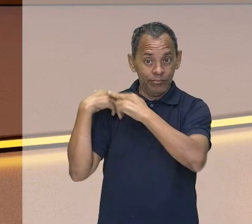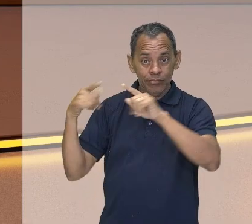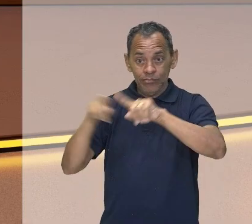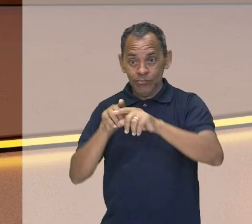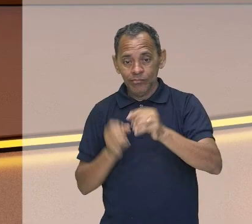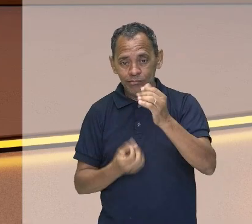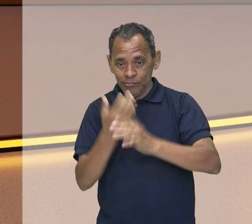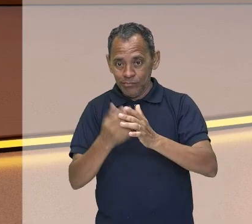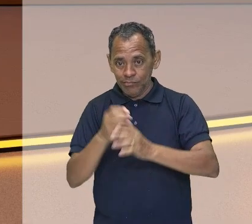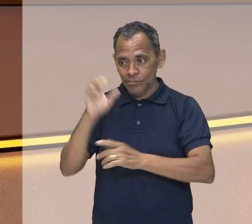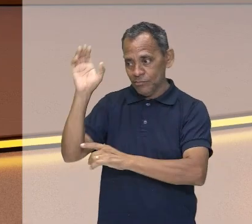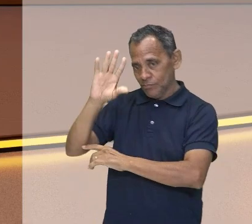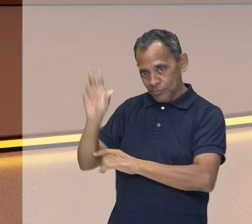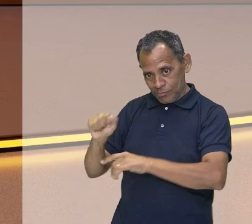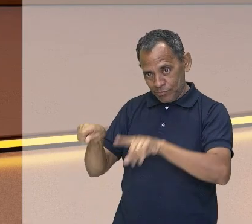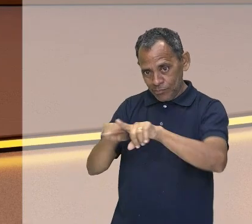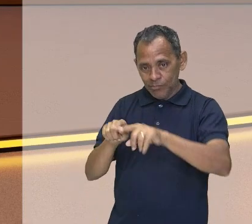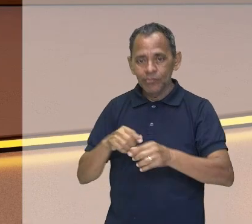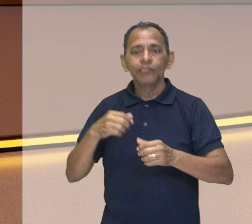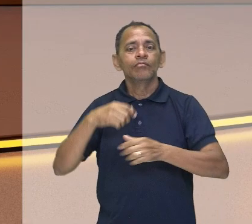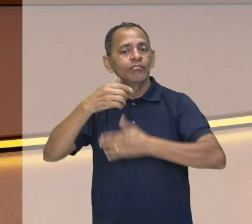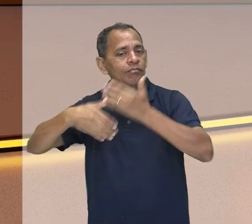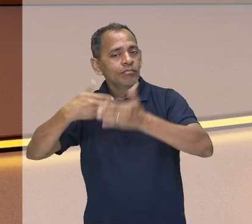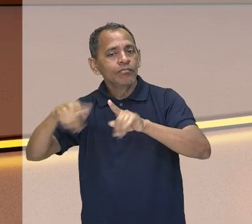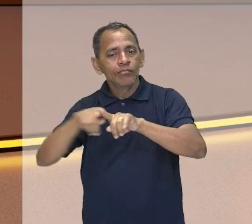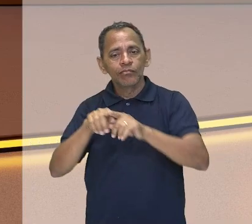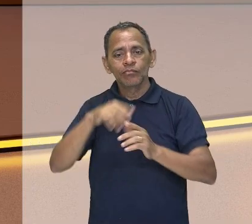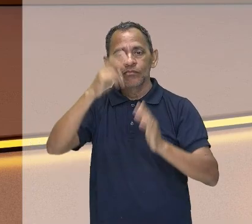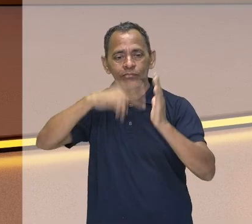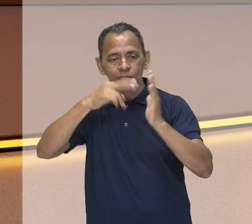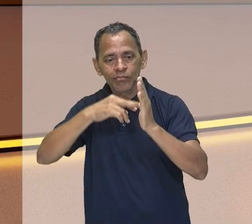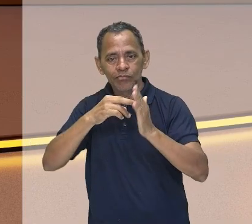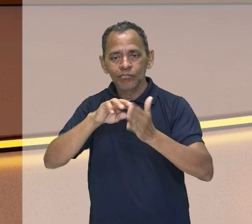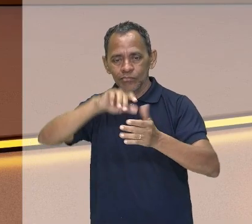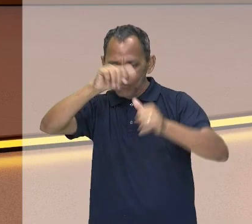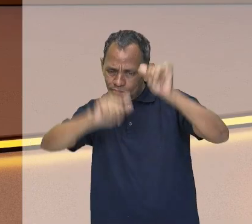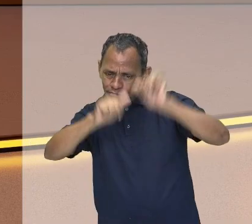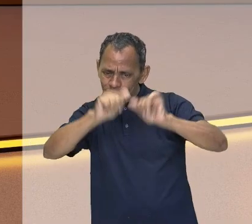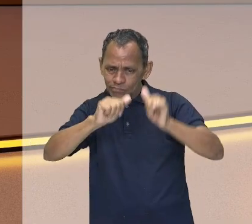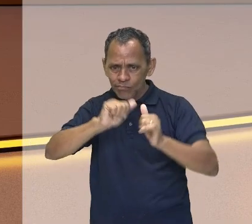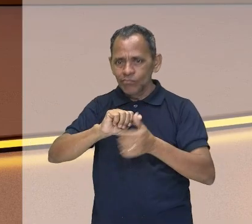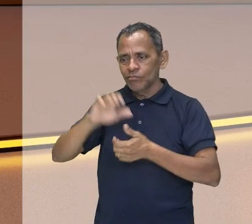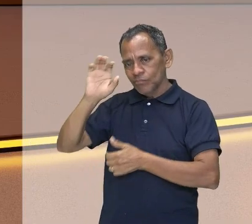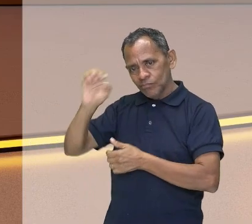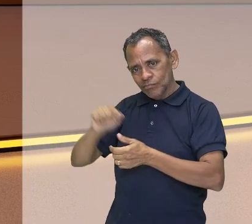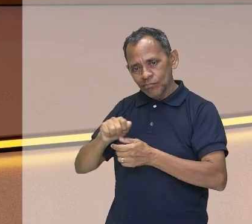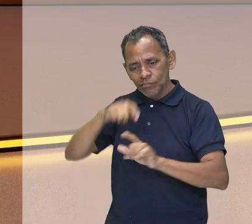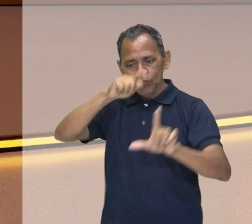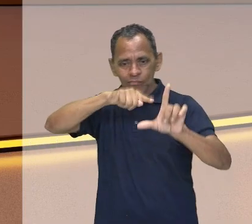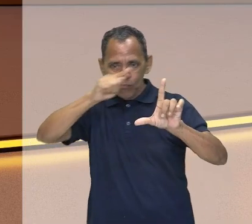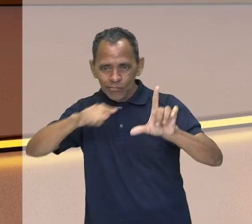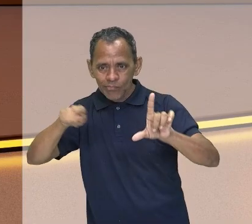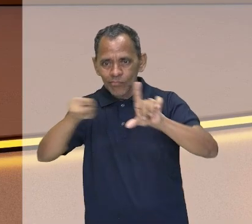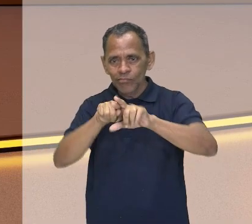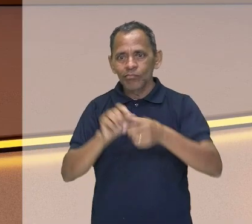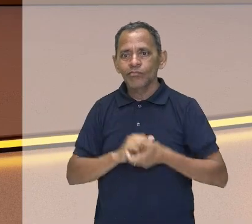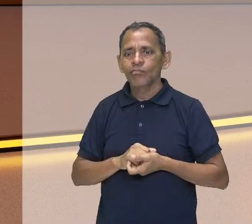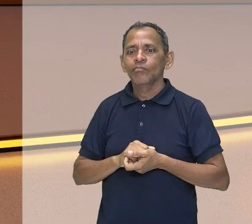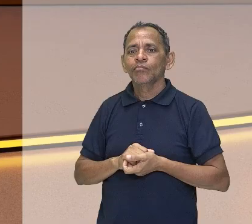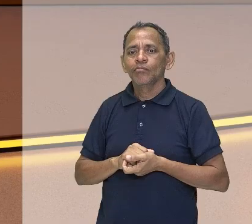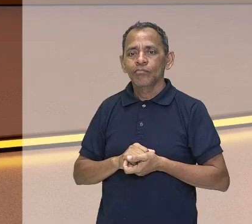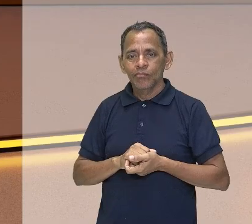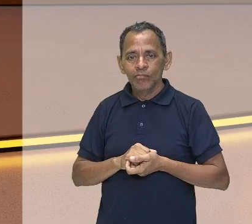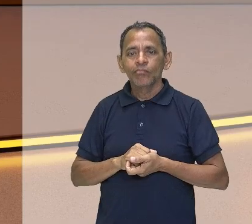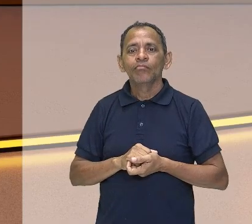entender também o processo de leitura e interpretação dos mapas, dos gráficos, dos croquis e